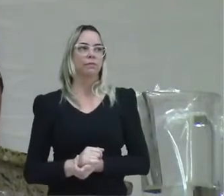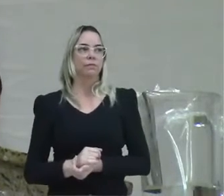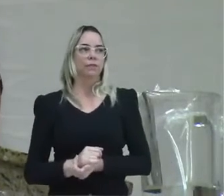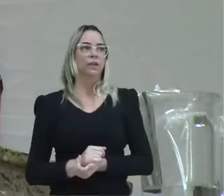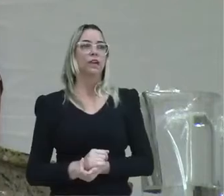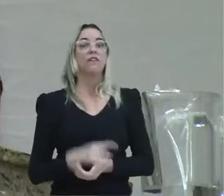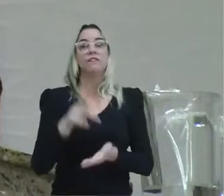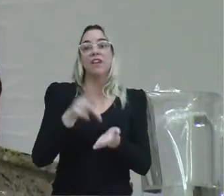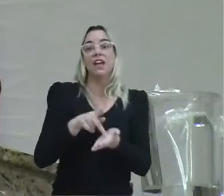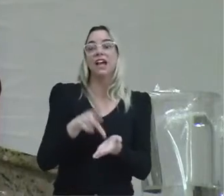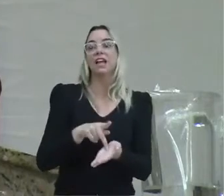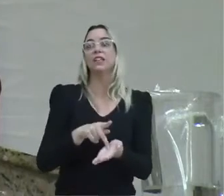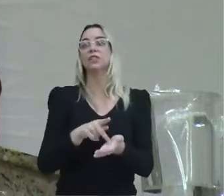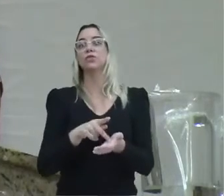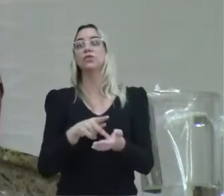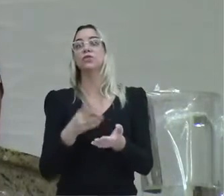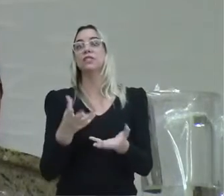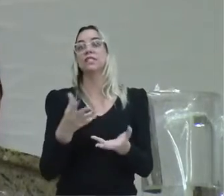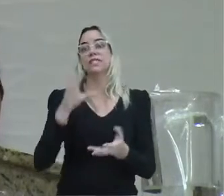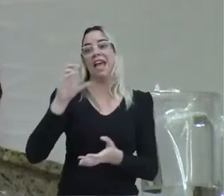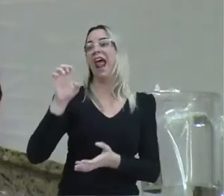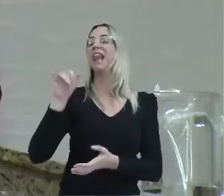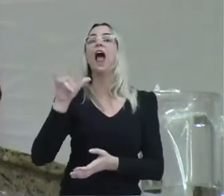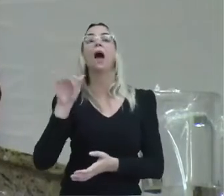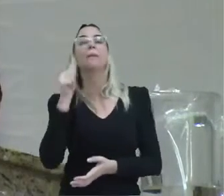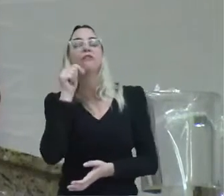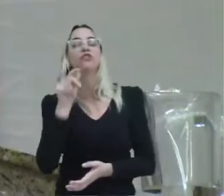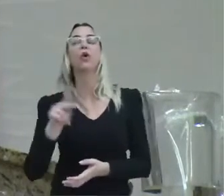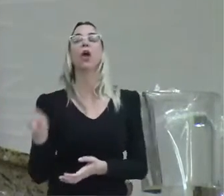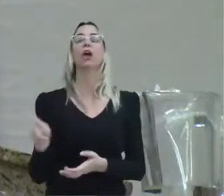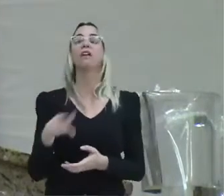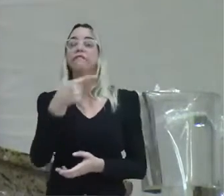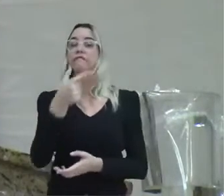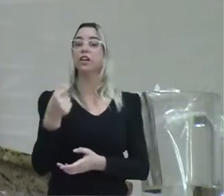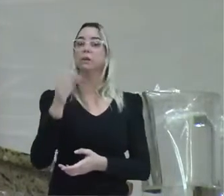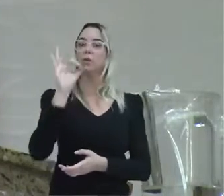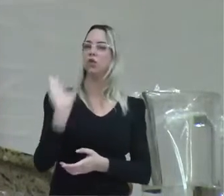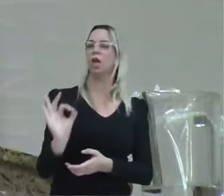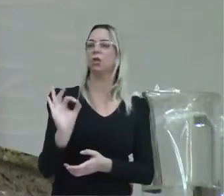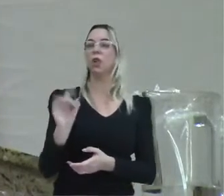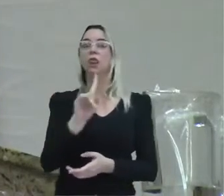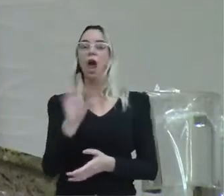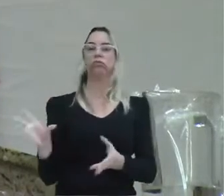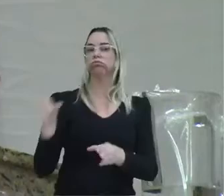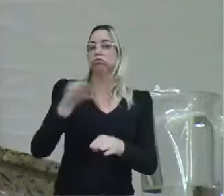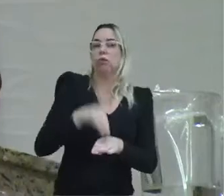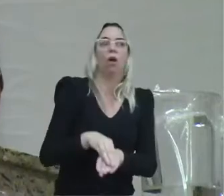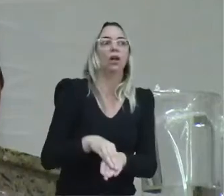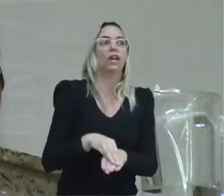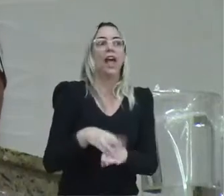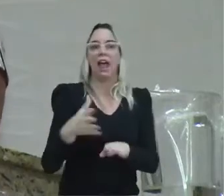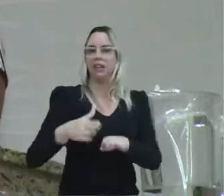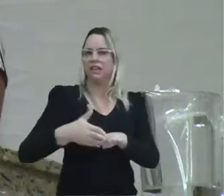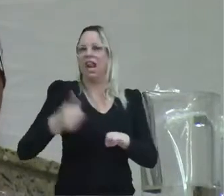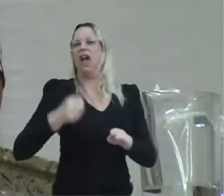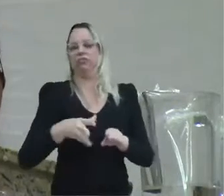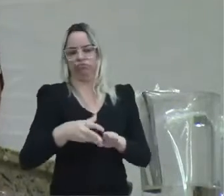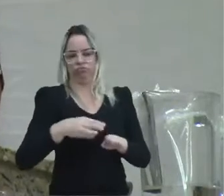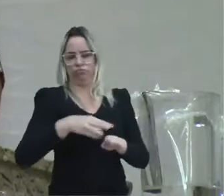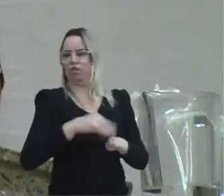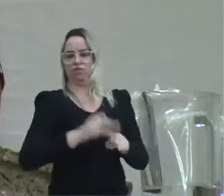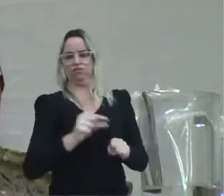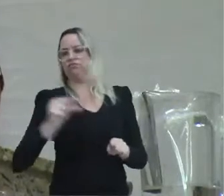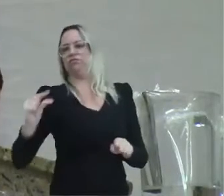33,24%. Na verdade, professora Célia, os 20% não é incorporado, é retirado. Porque